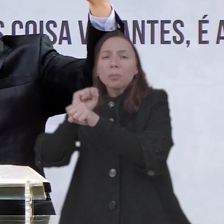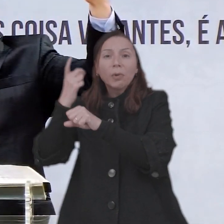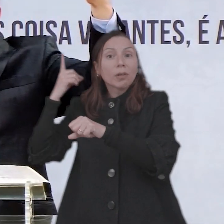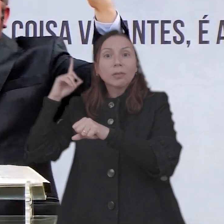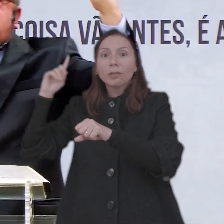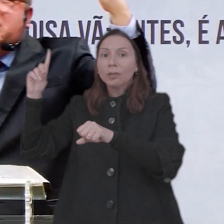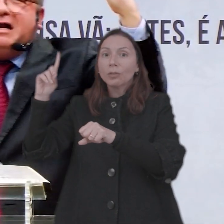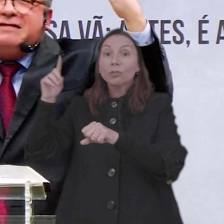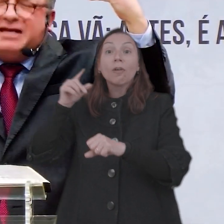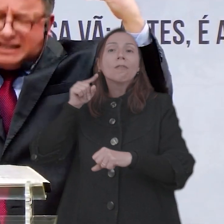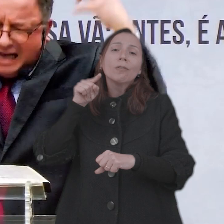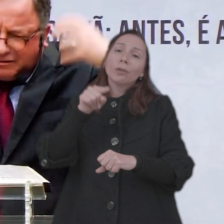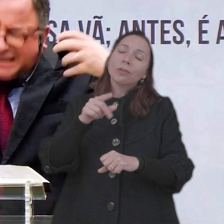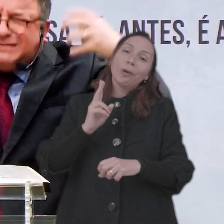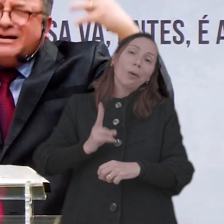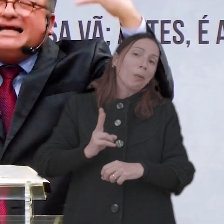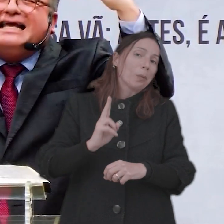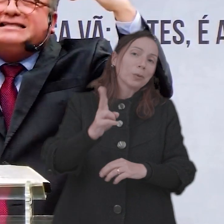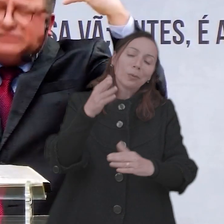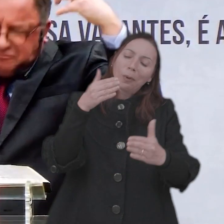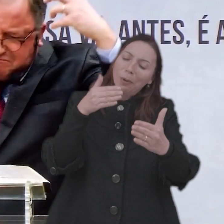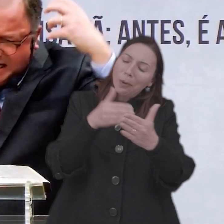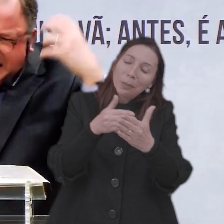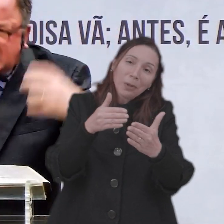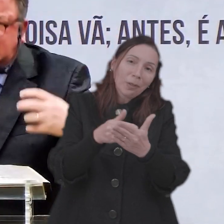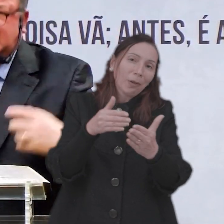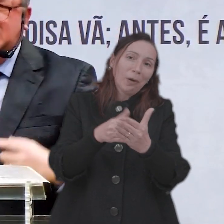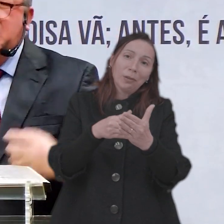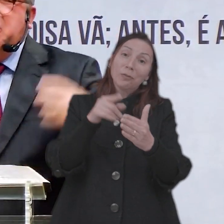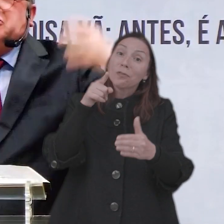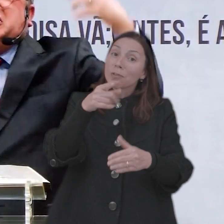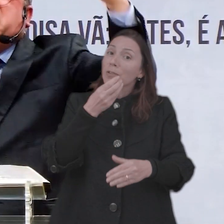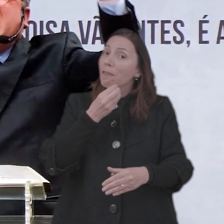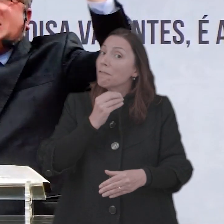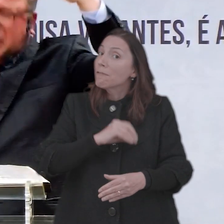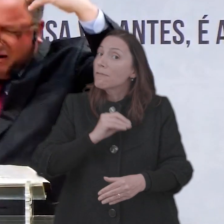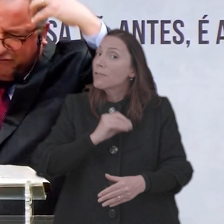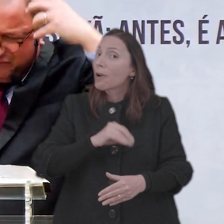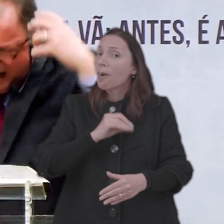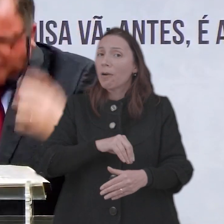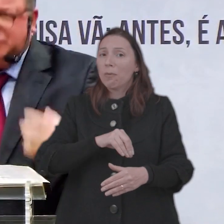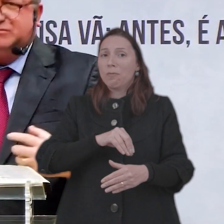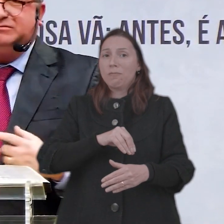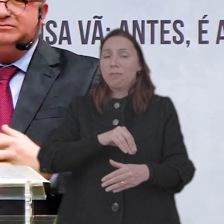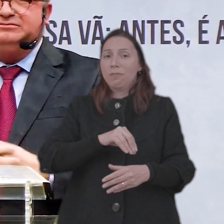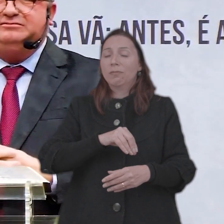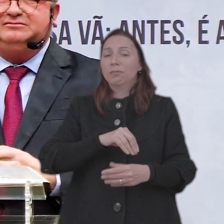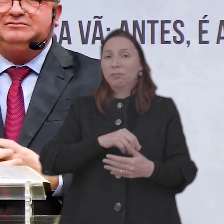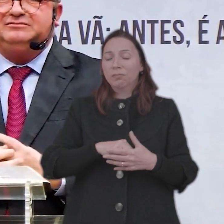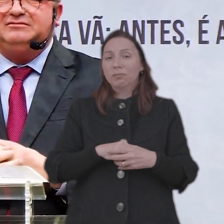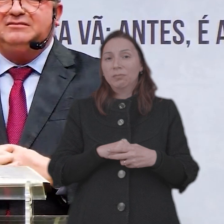você continua limitado às fraquezas humanas. O seu coração é fraco.